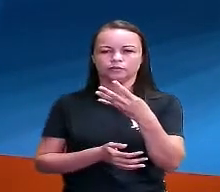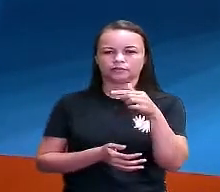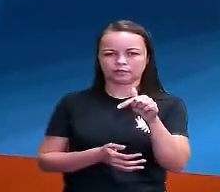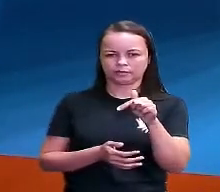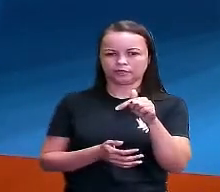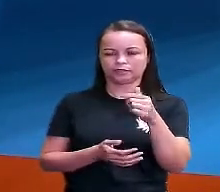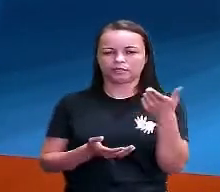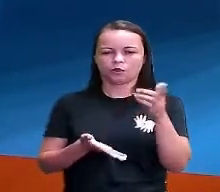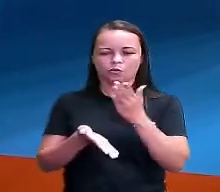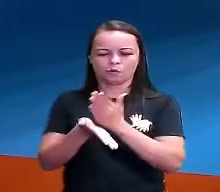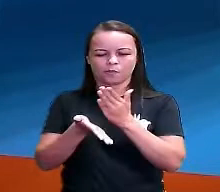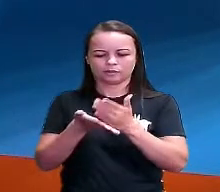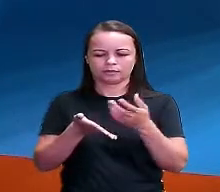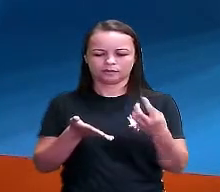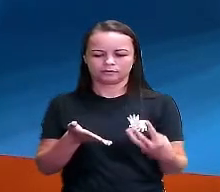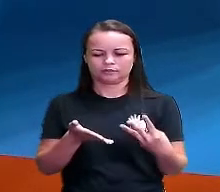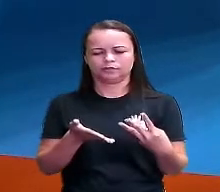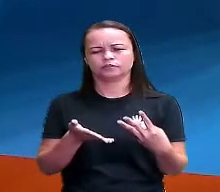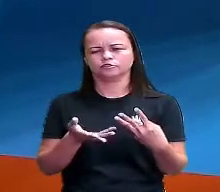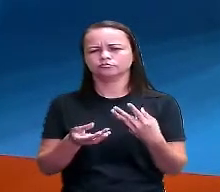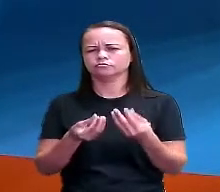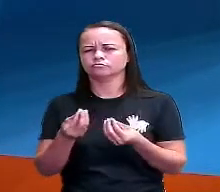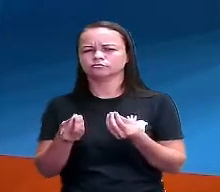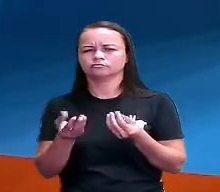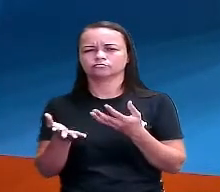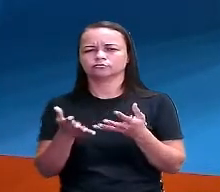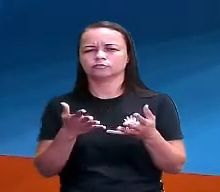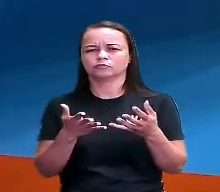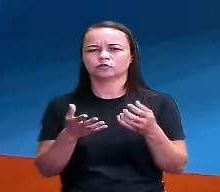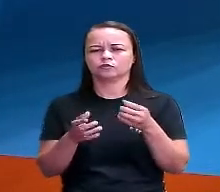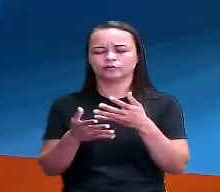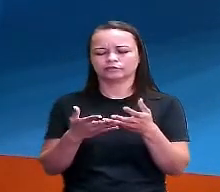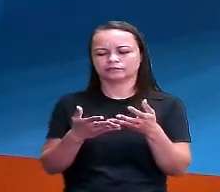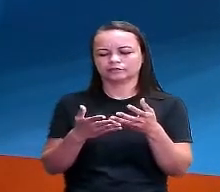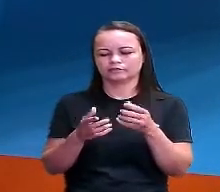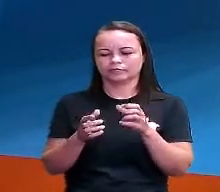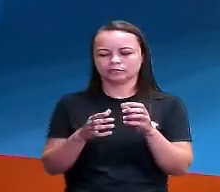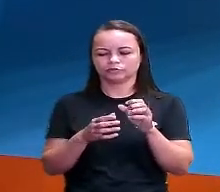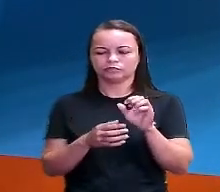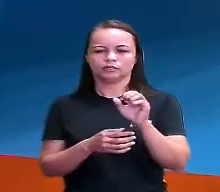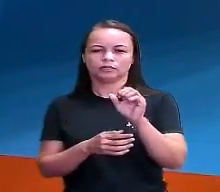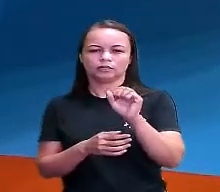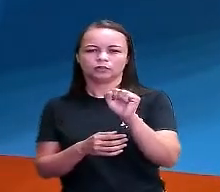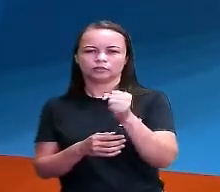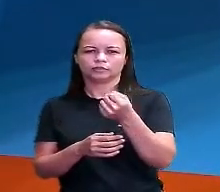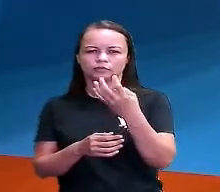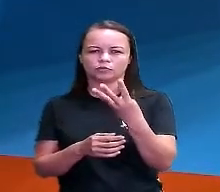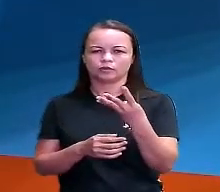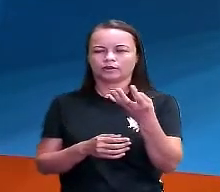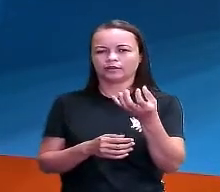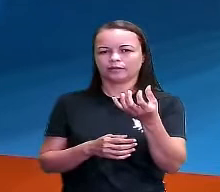Só 3. Ó, 847, 848, 849,